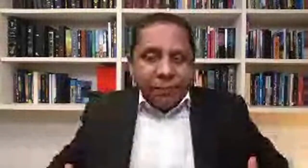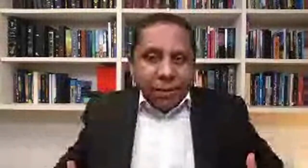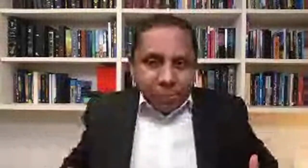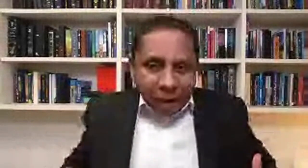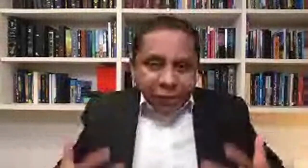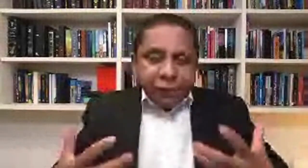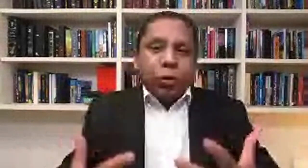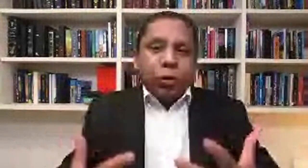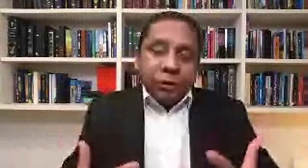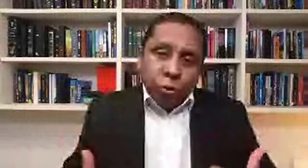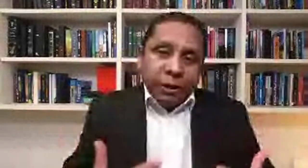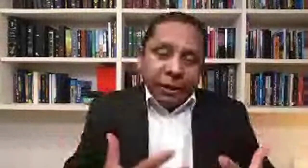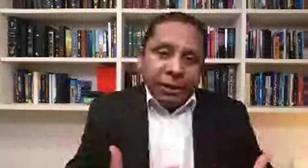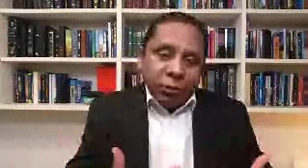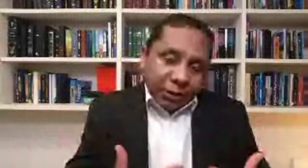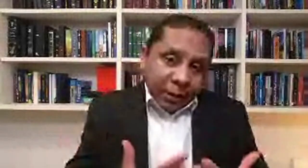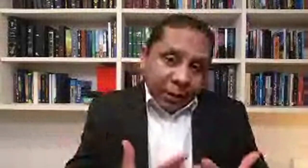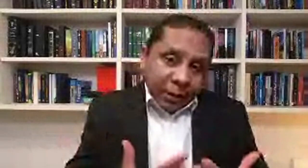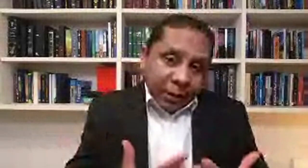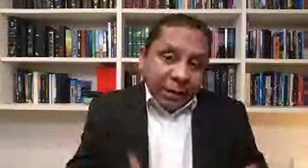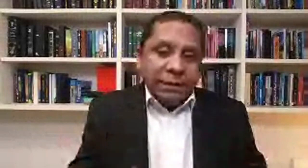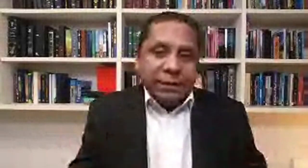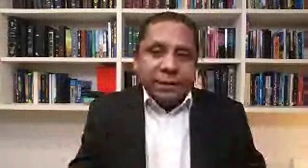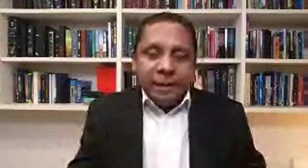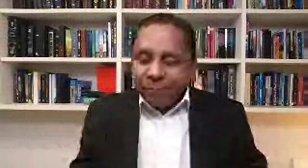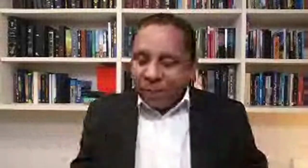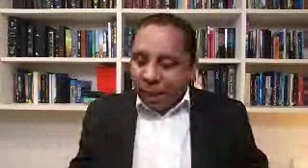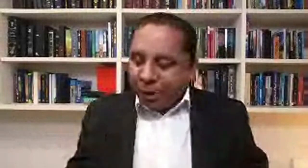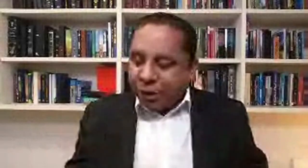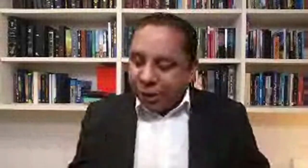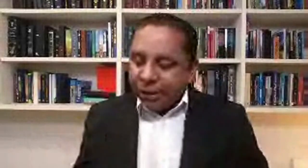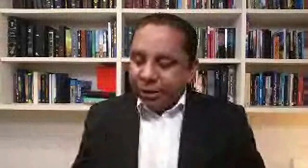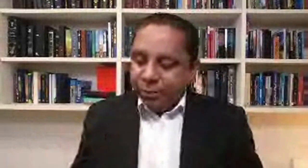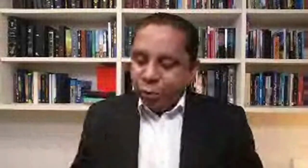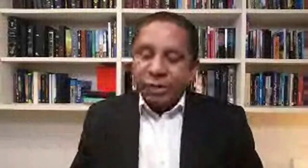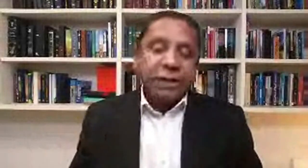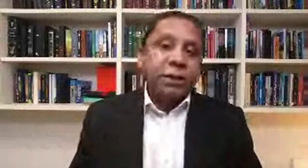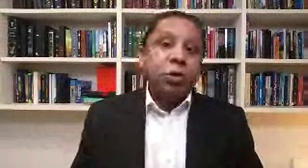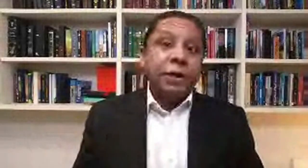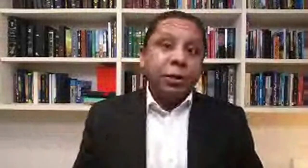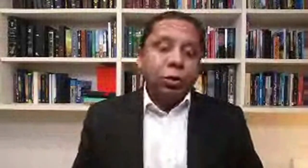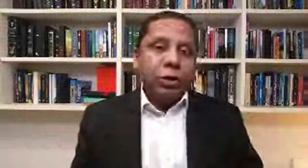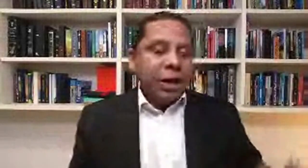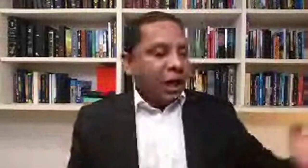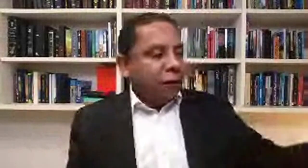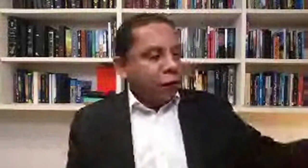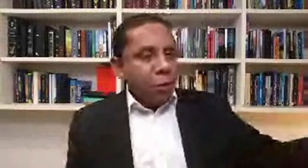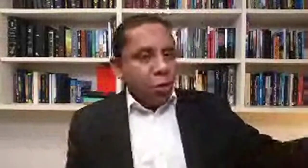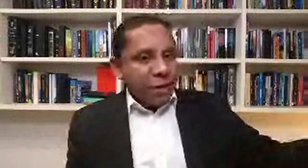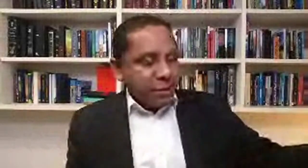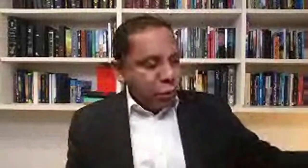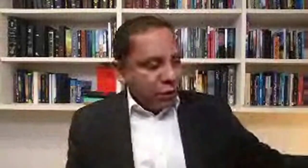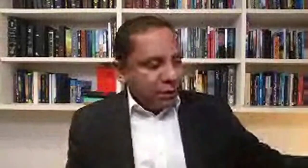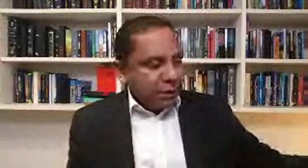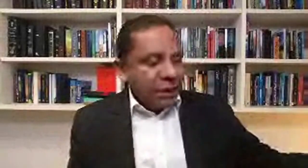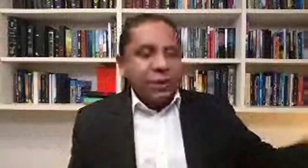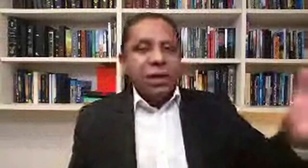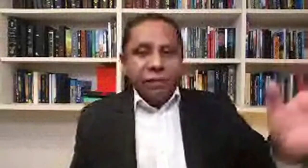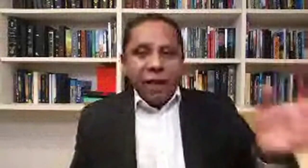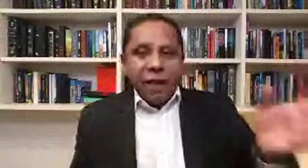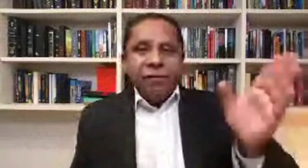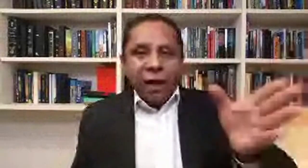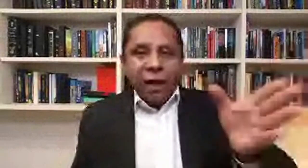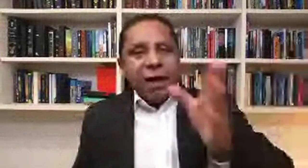força, cria mais força do que antes a partir aí de 1798. A reforma começa em